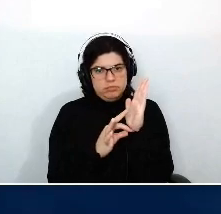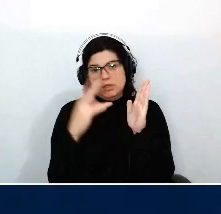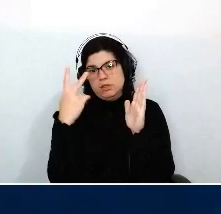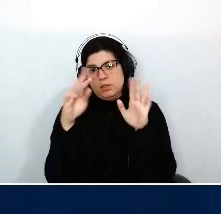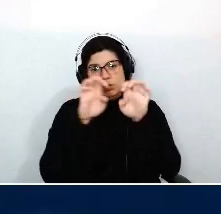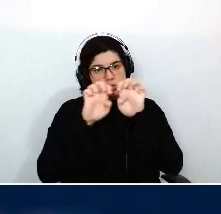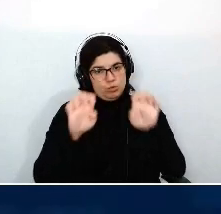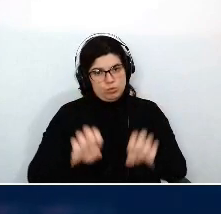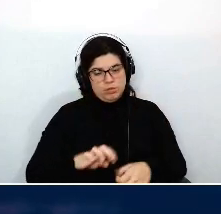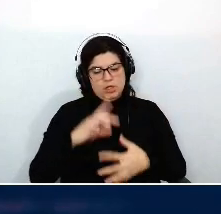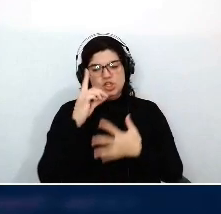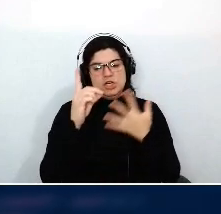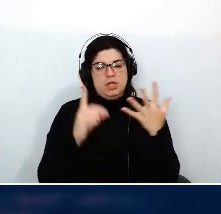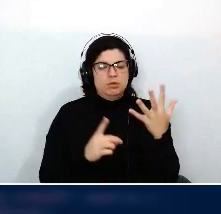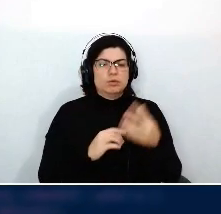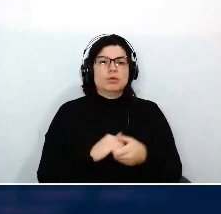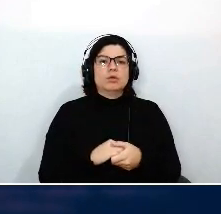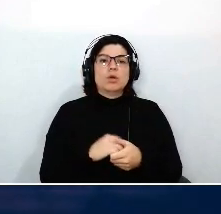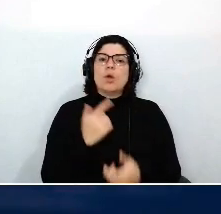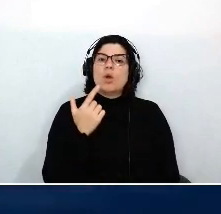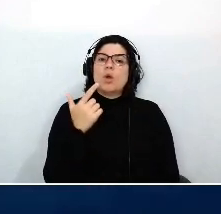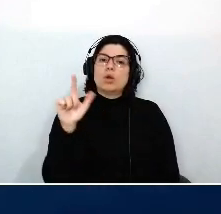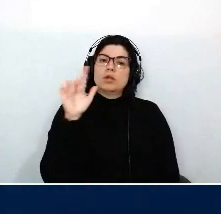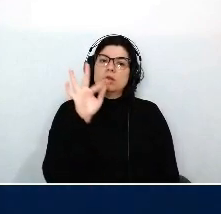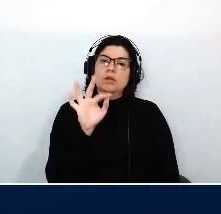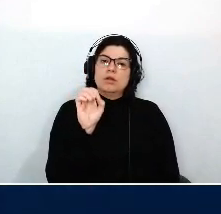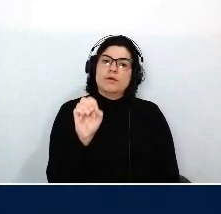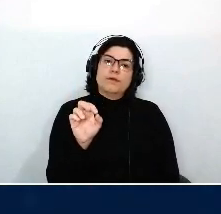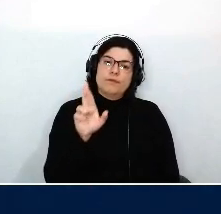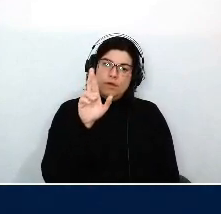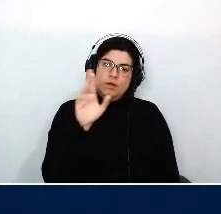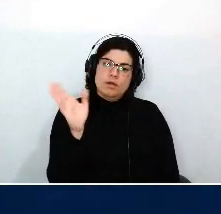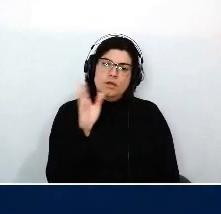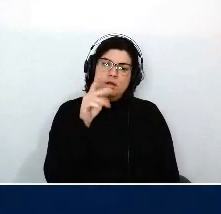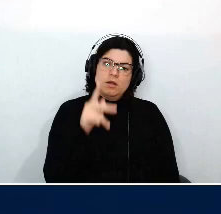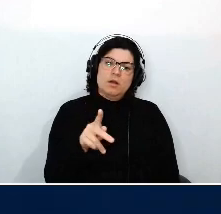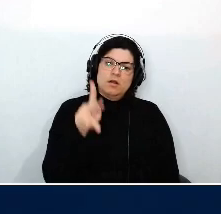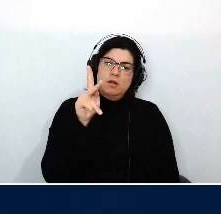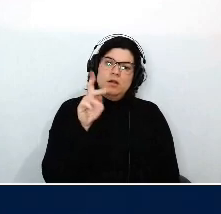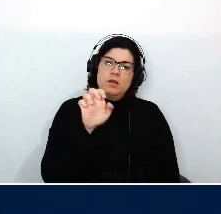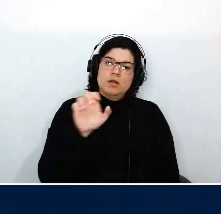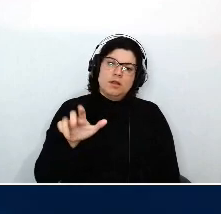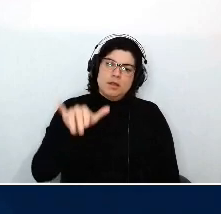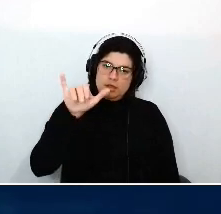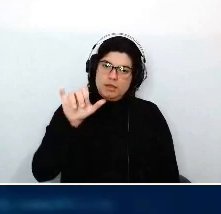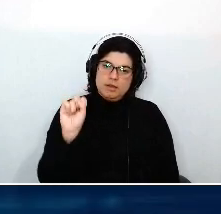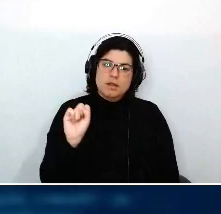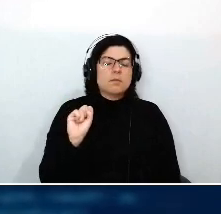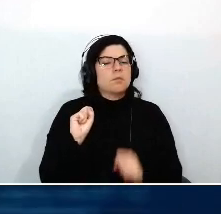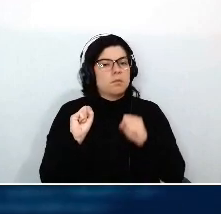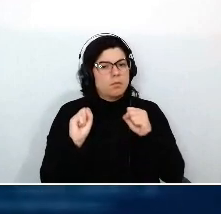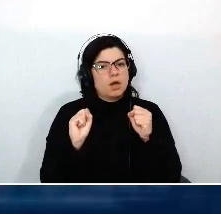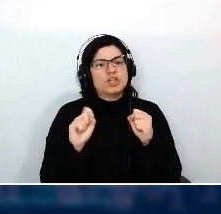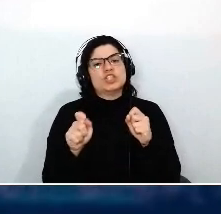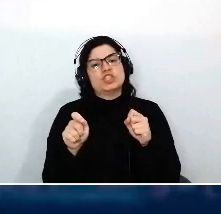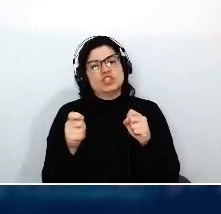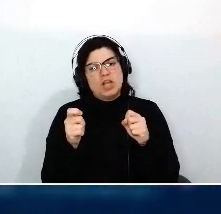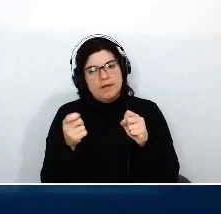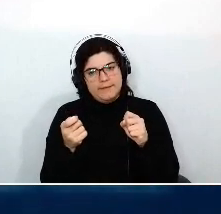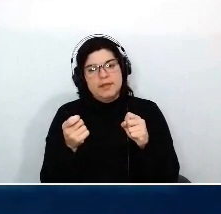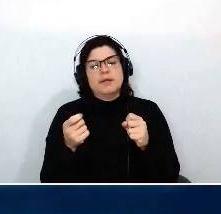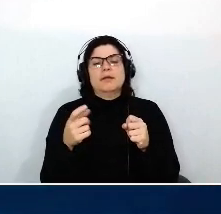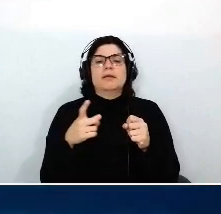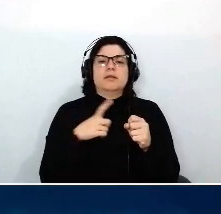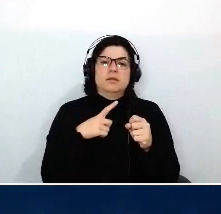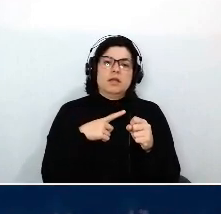dados. For keys também pode ser bem útil, porque você itera pelas chaves, então pode iterar ali pelas chaves do mapa ou a chave do